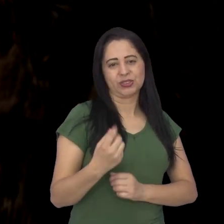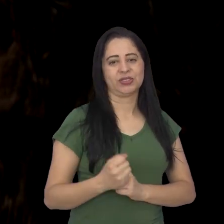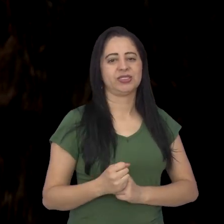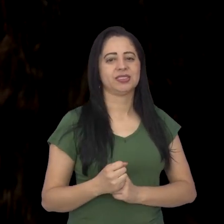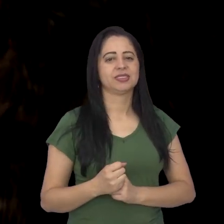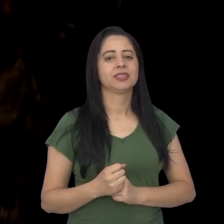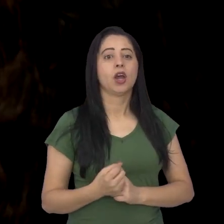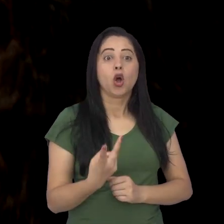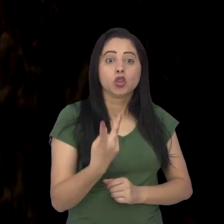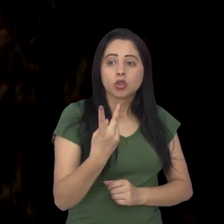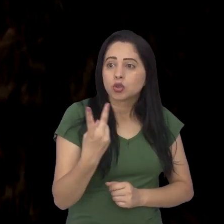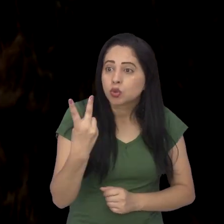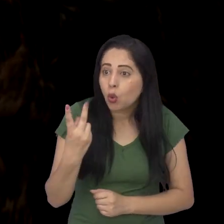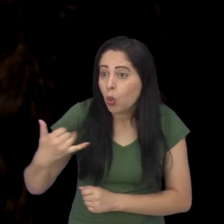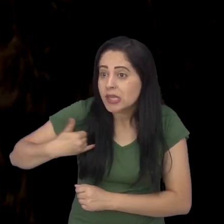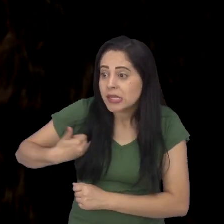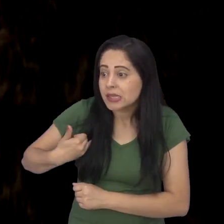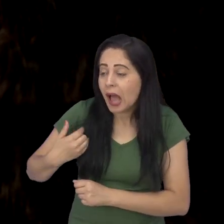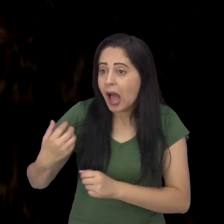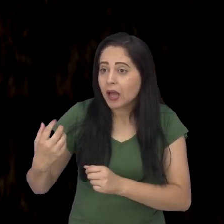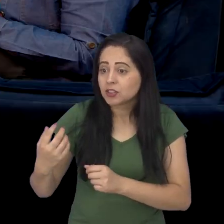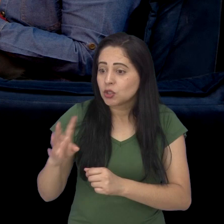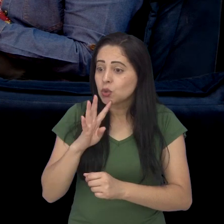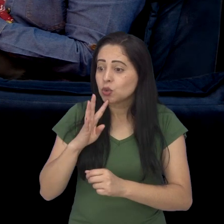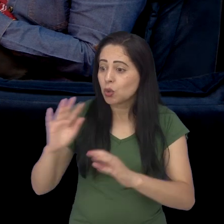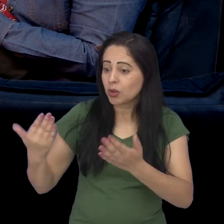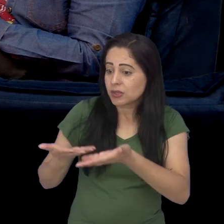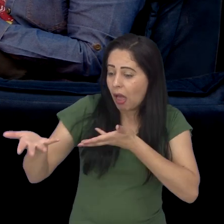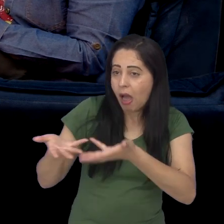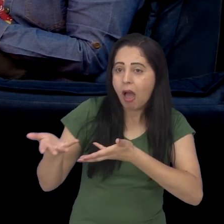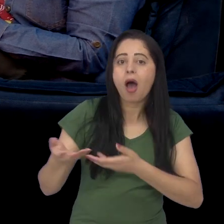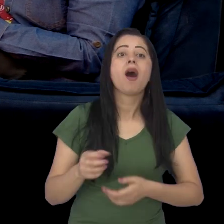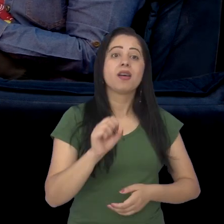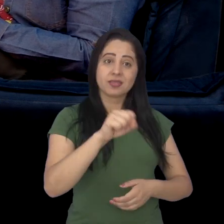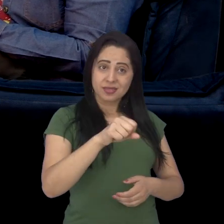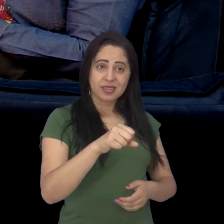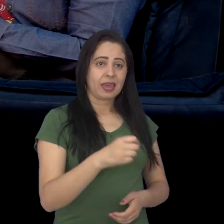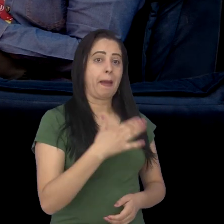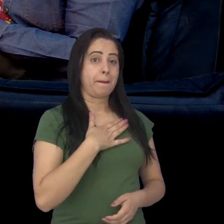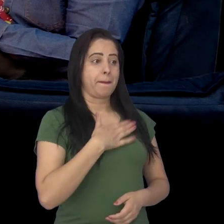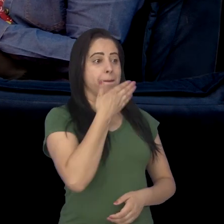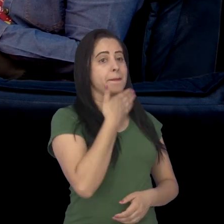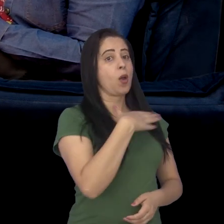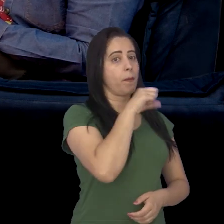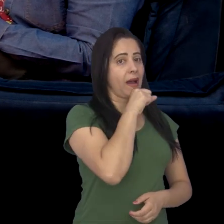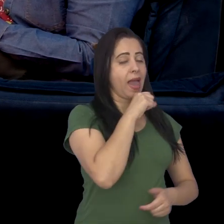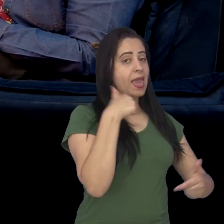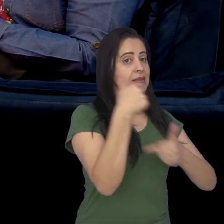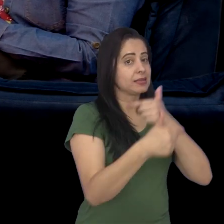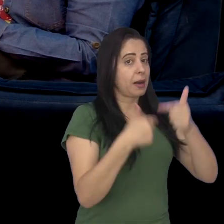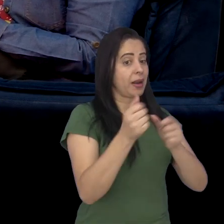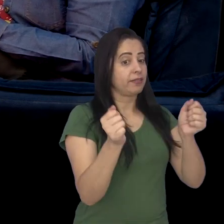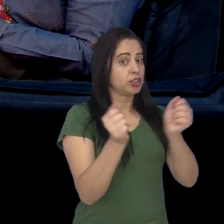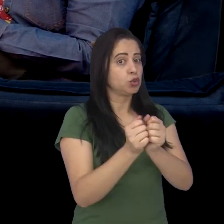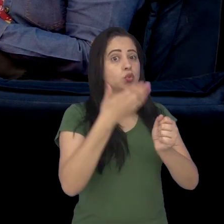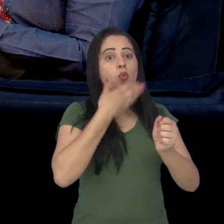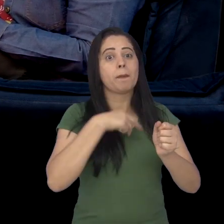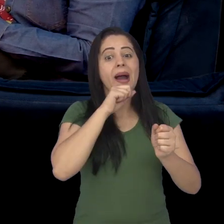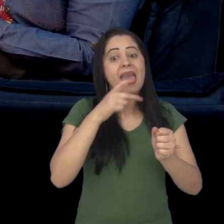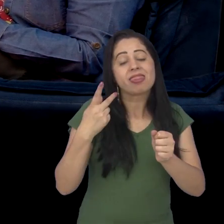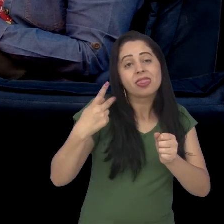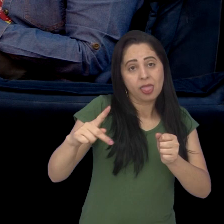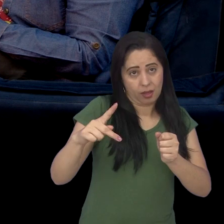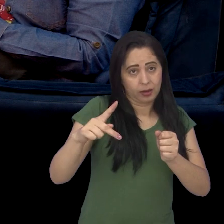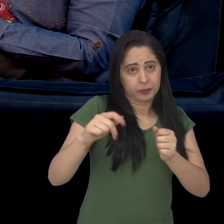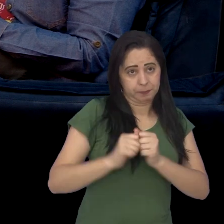lembra de mim dessa época, mas eu não sei. Tinha 2 aninhos de idade. 2 anos. O meu pai trabalhava com o pai dele. E meu pai também criava cachorro